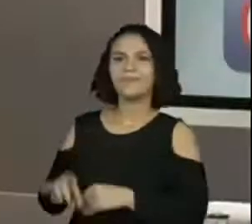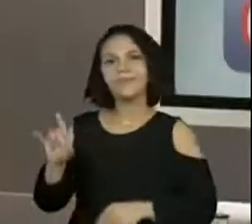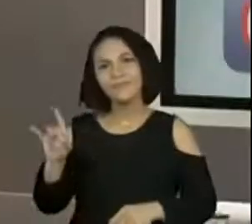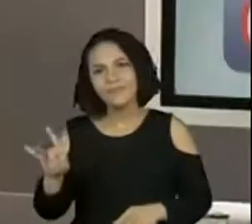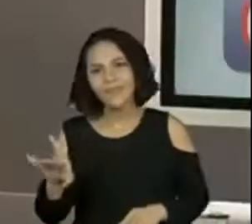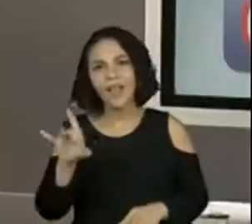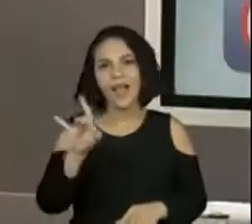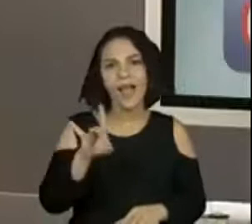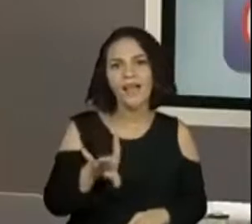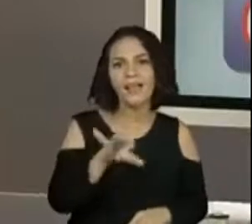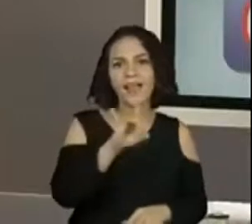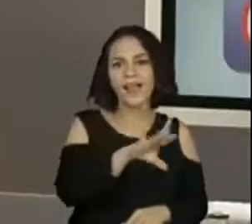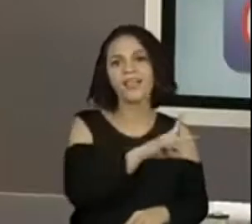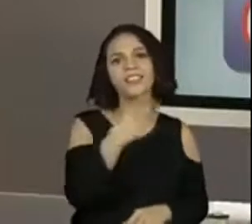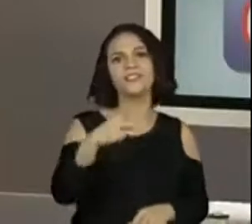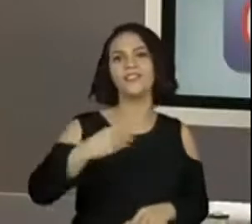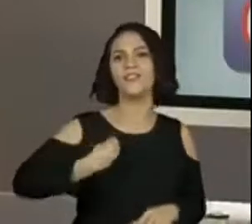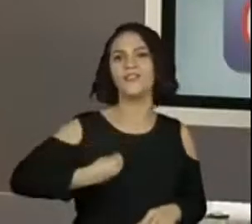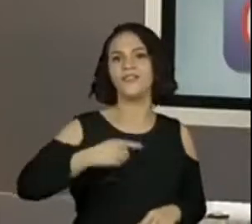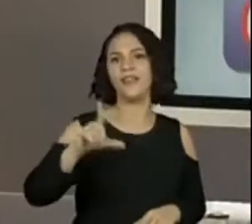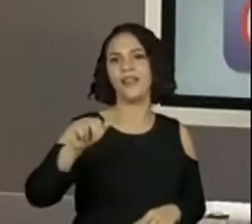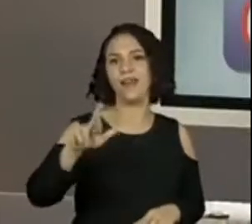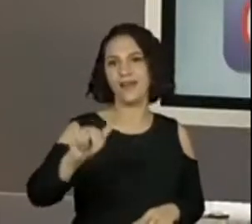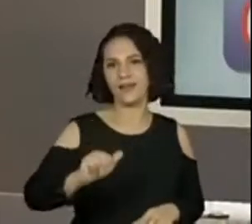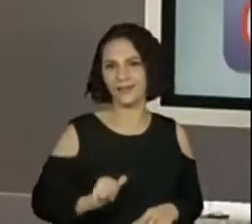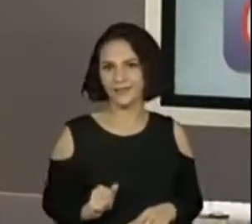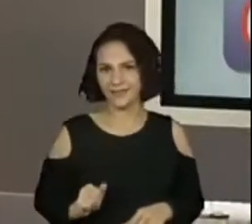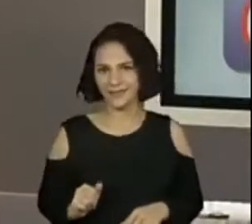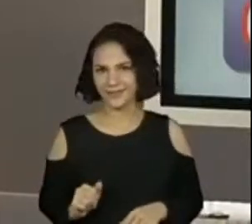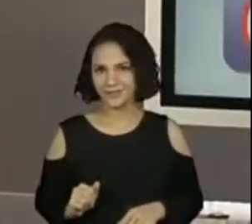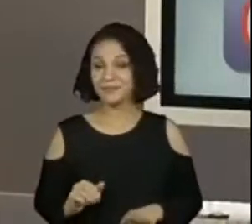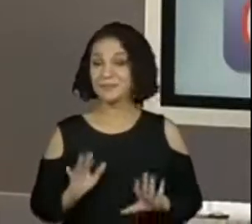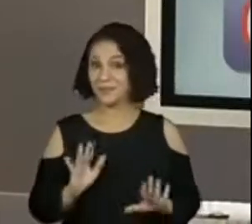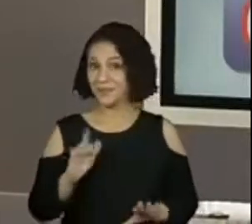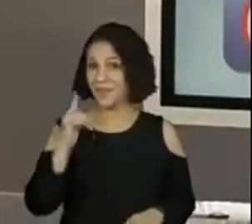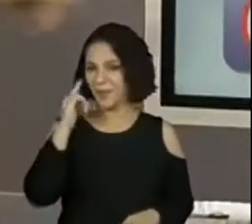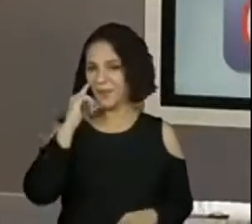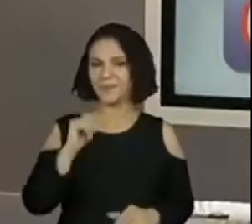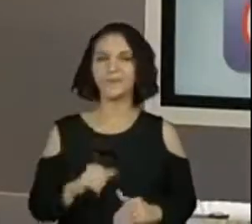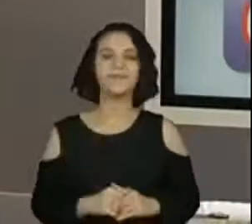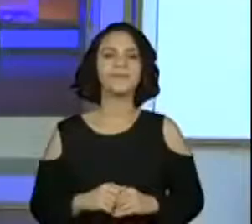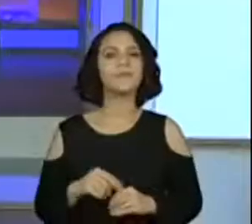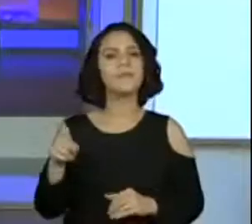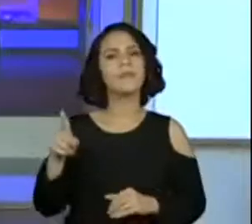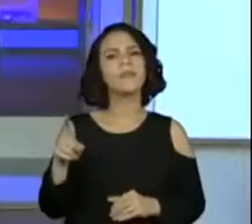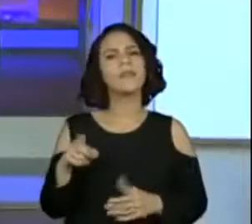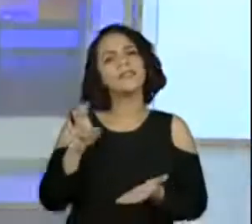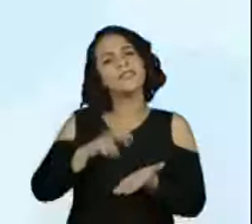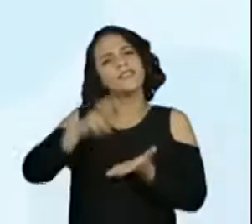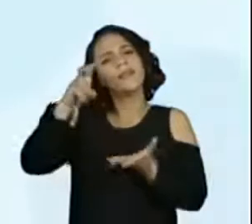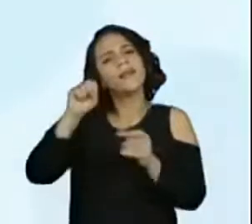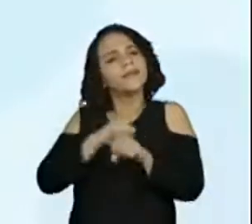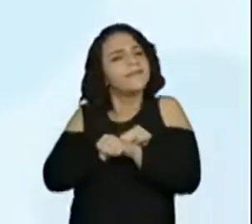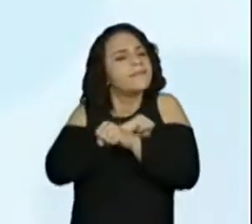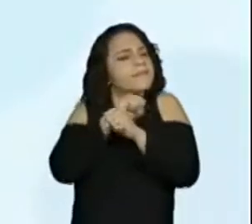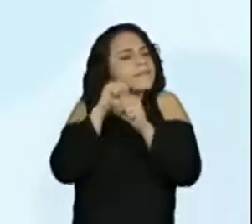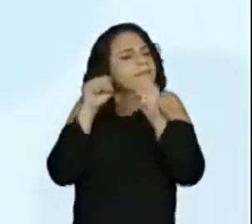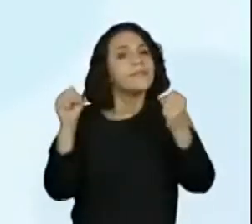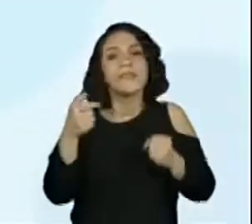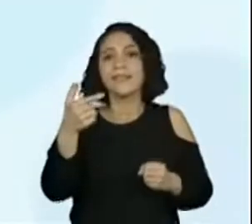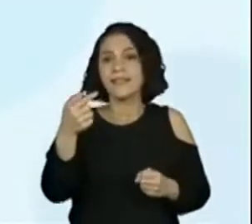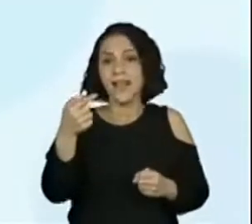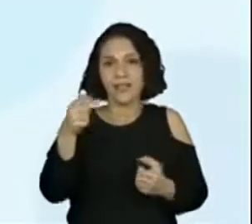cada horário da atividade da Lara. Então, olha só, a Lara acorda às 7 horas da